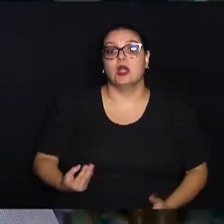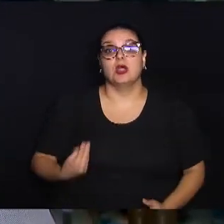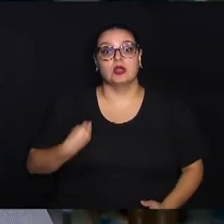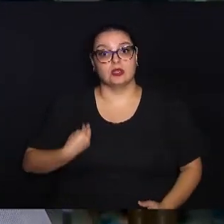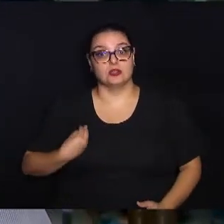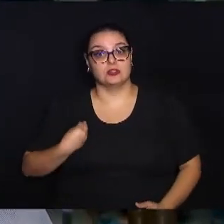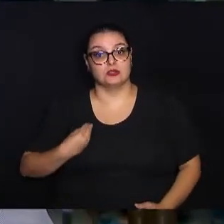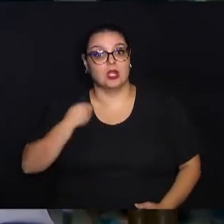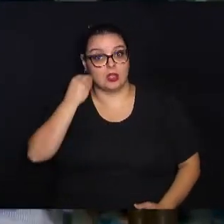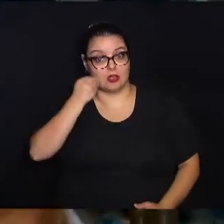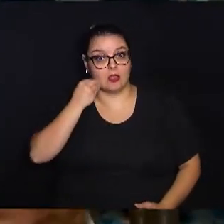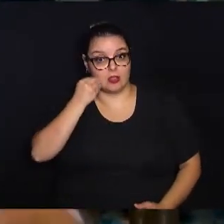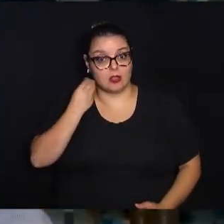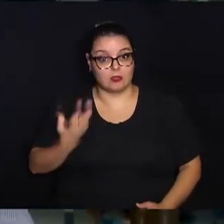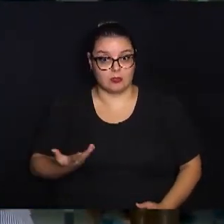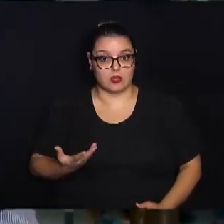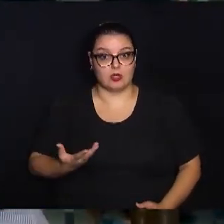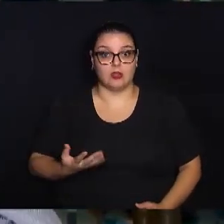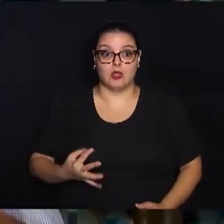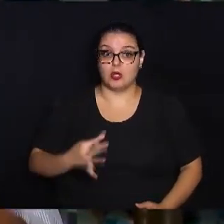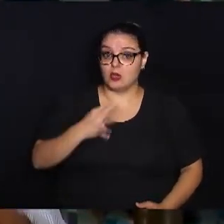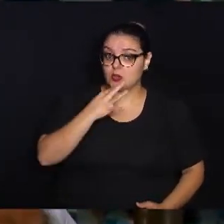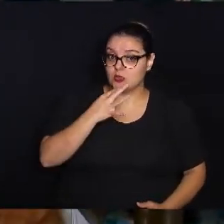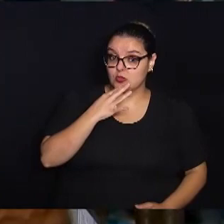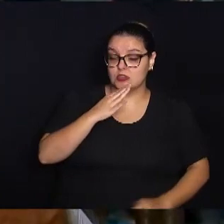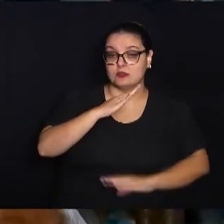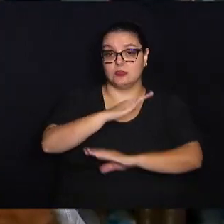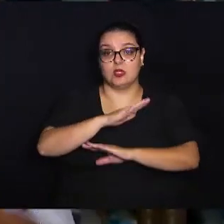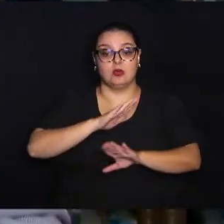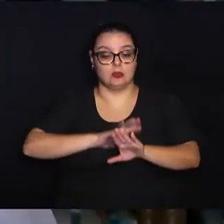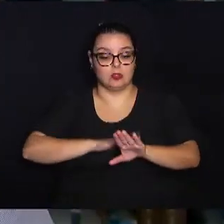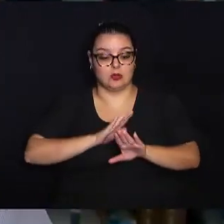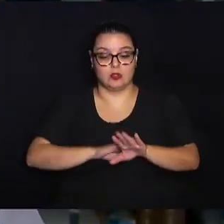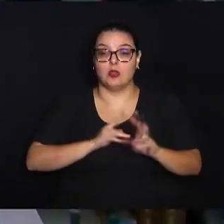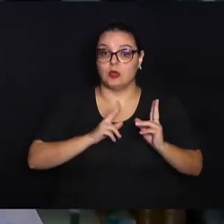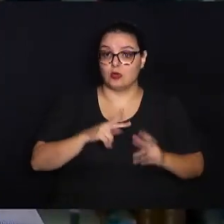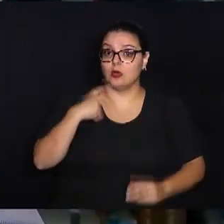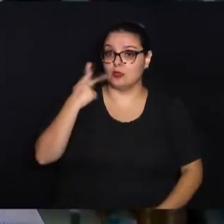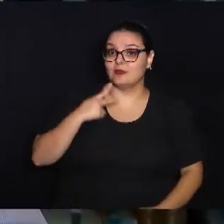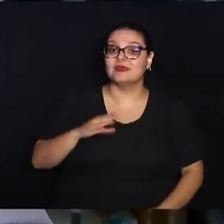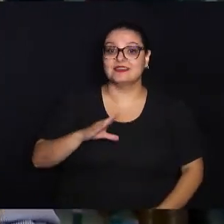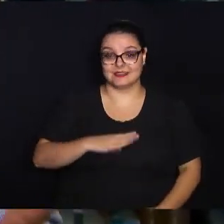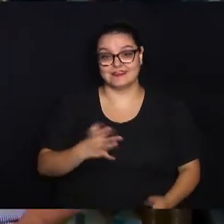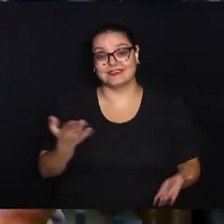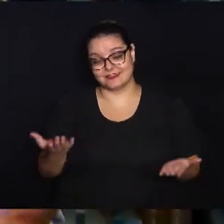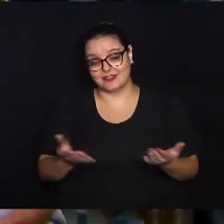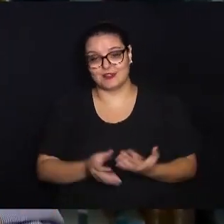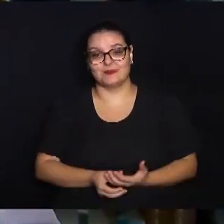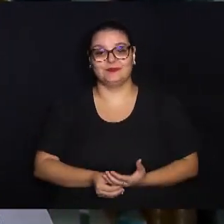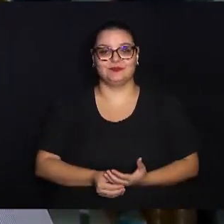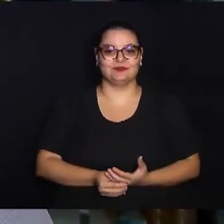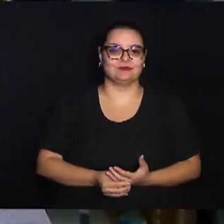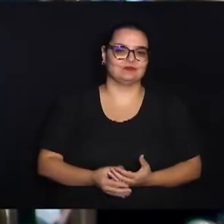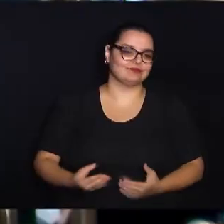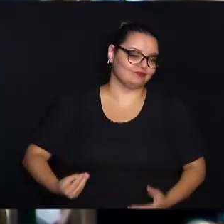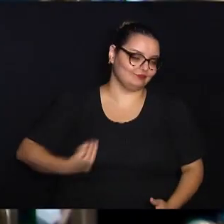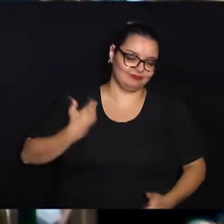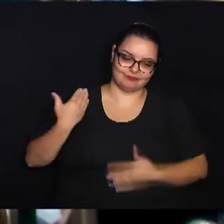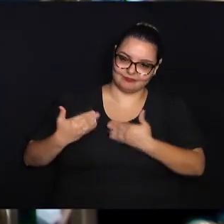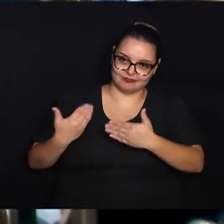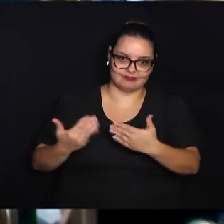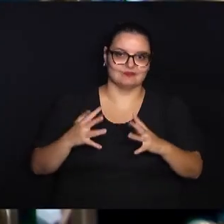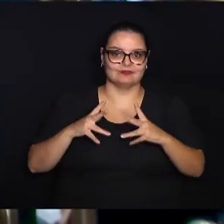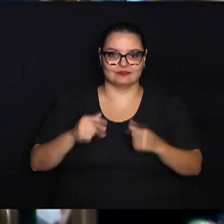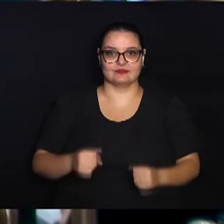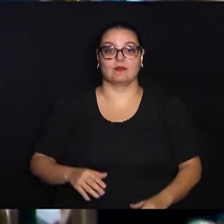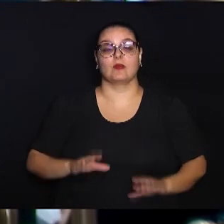vivenciarem uma experiência, conhecendo a Câmara, atuando como se fossem vereadores da cidade. que eles vão levar para a vida inteira. O